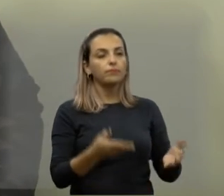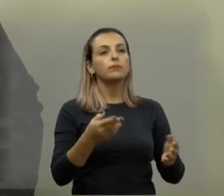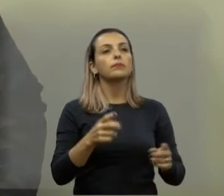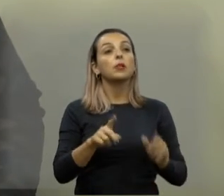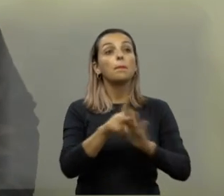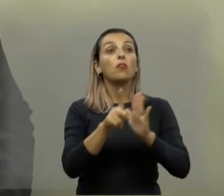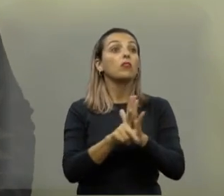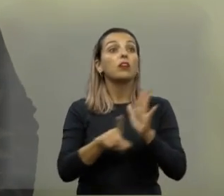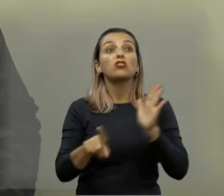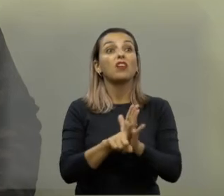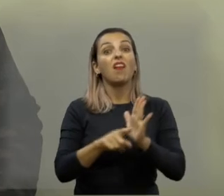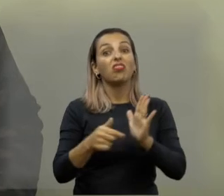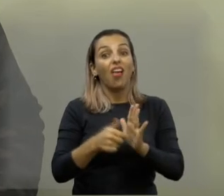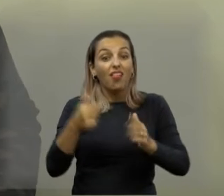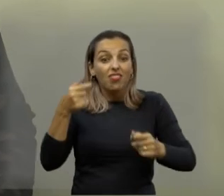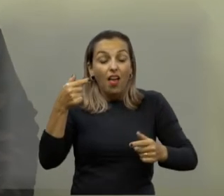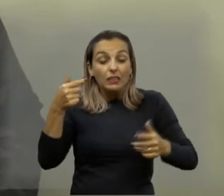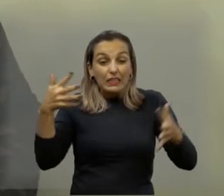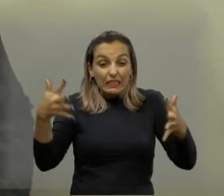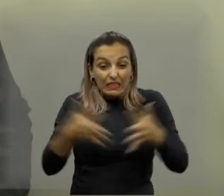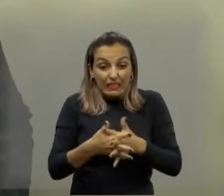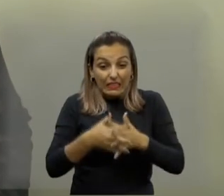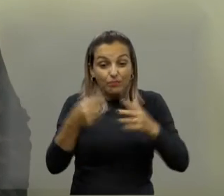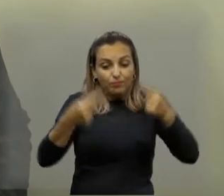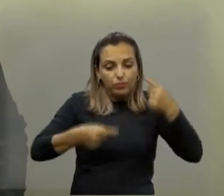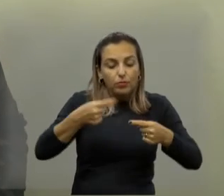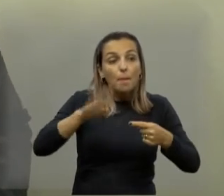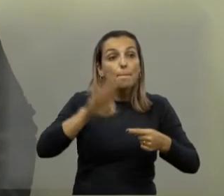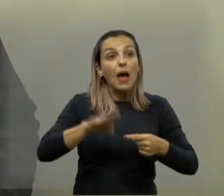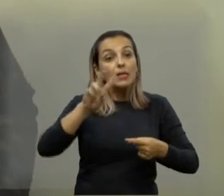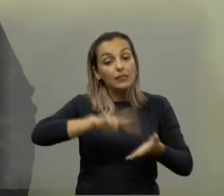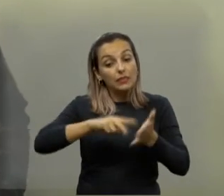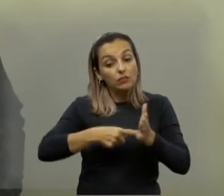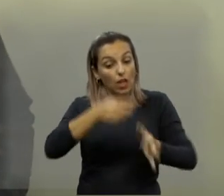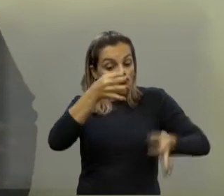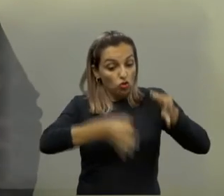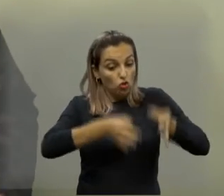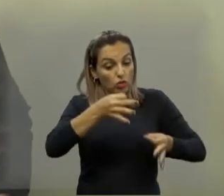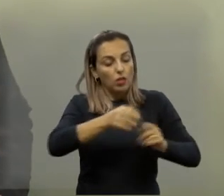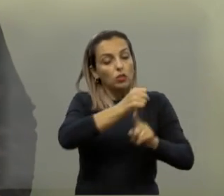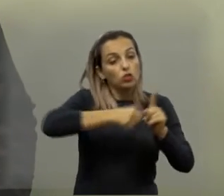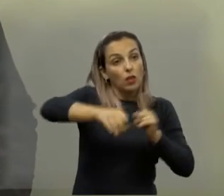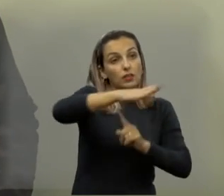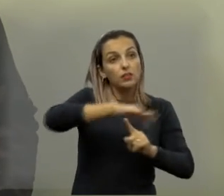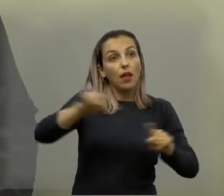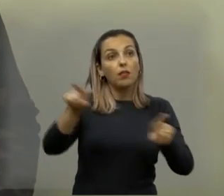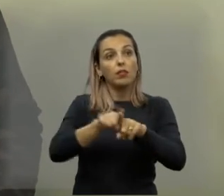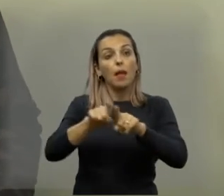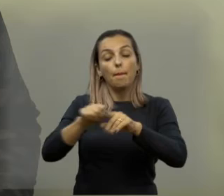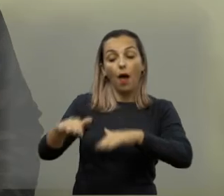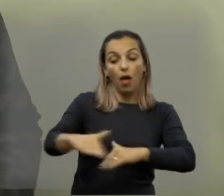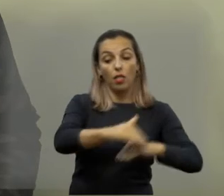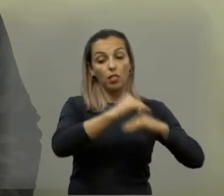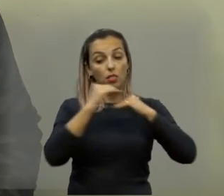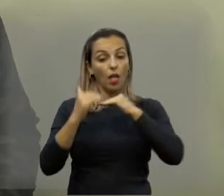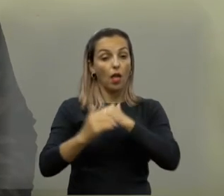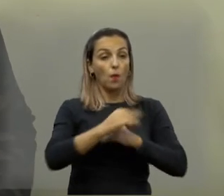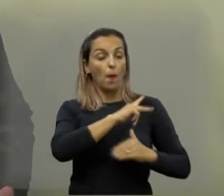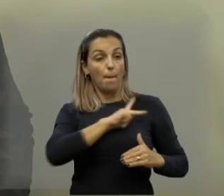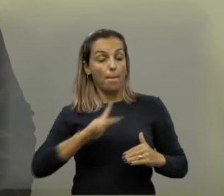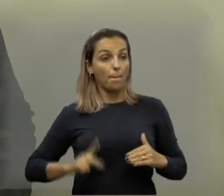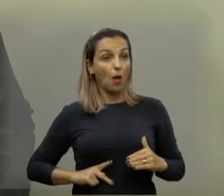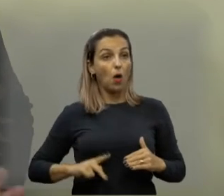tentaram polemizar mas na verdade é um é um PL de justiça social ele é um PL de isonomia do poder público ele é um